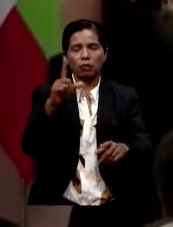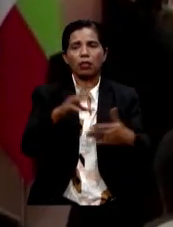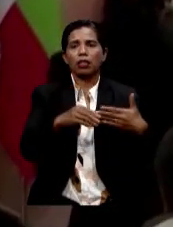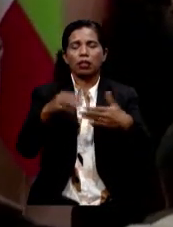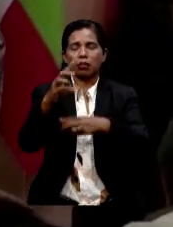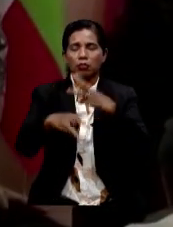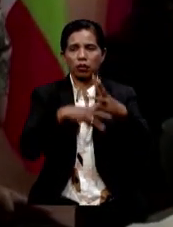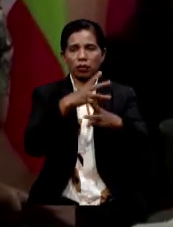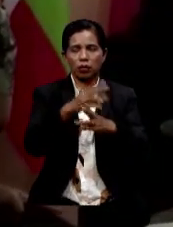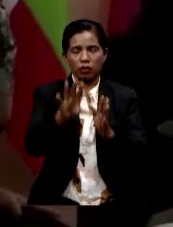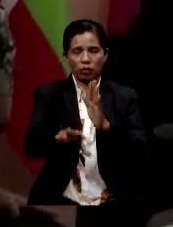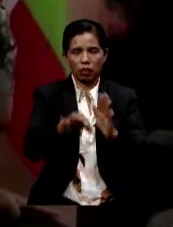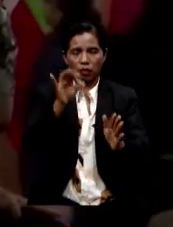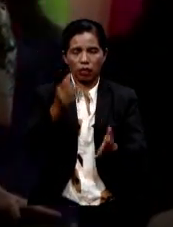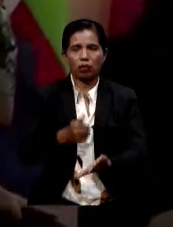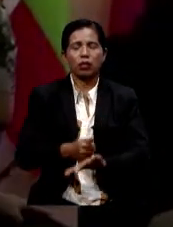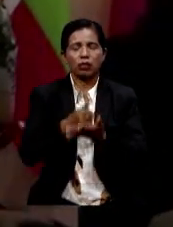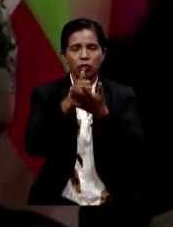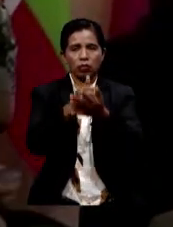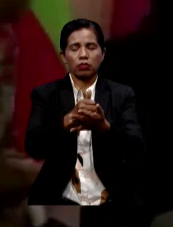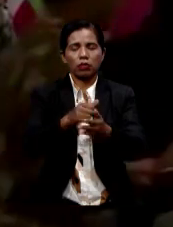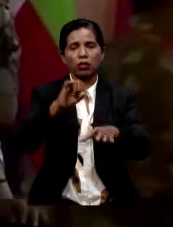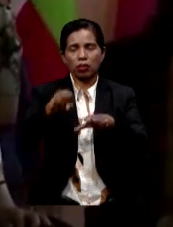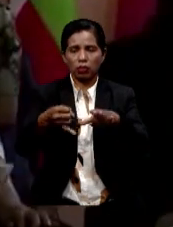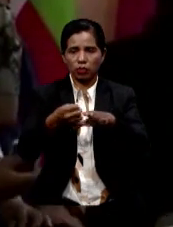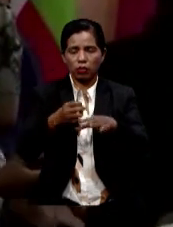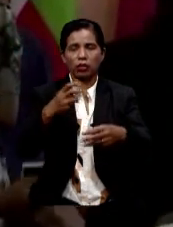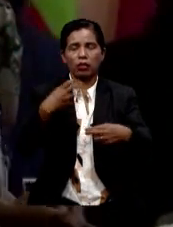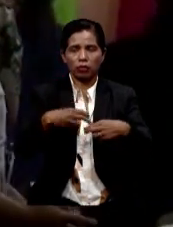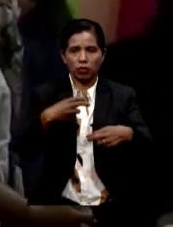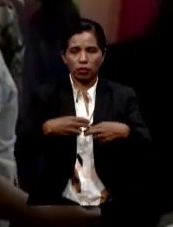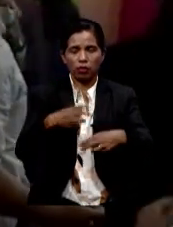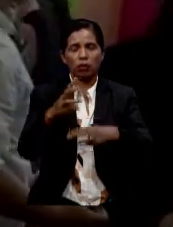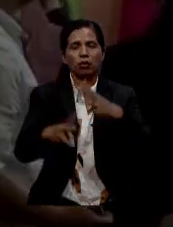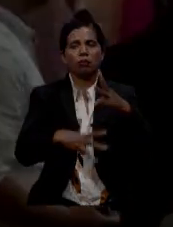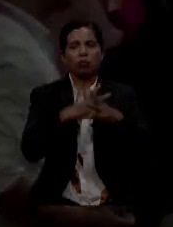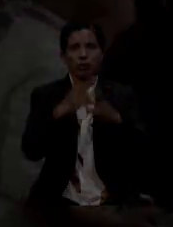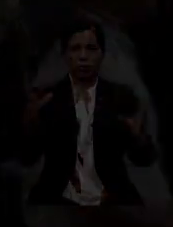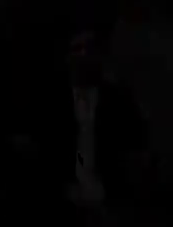orijetan solução pacífica, no inclusivo, para desafio nebe mundo enfrenta.